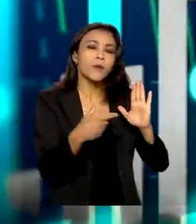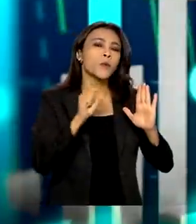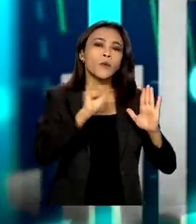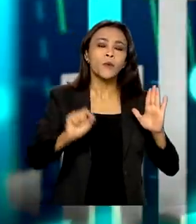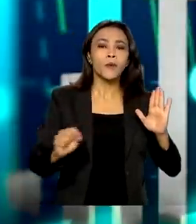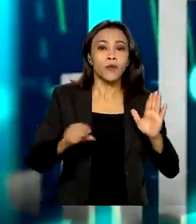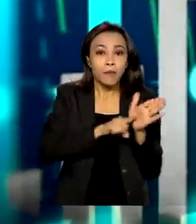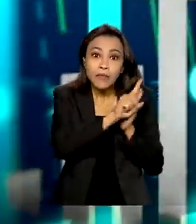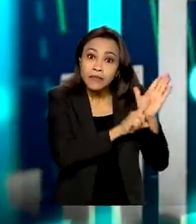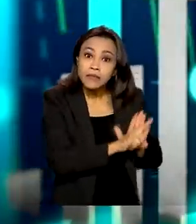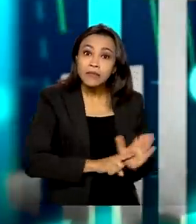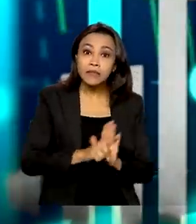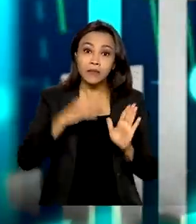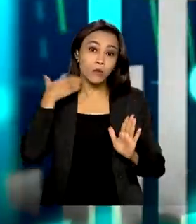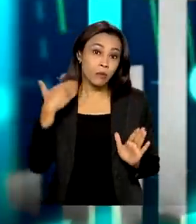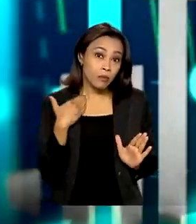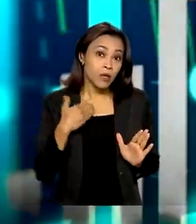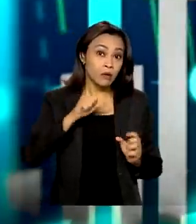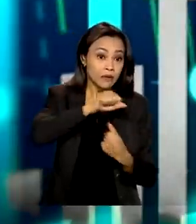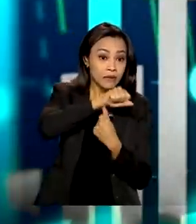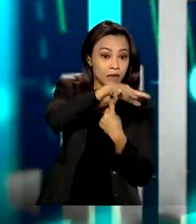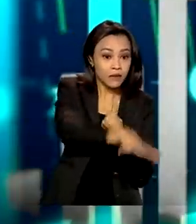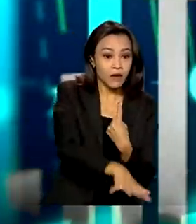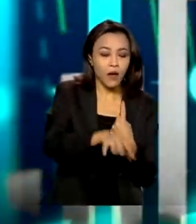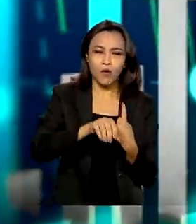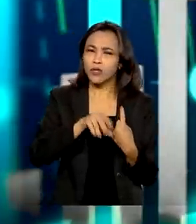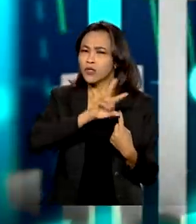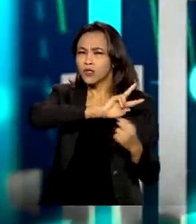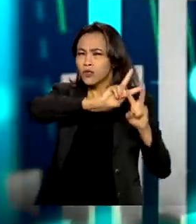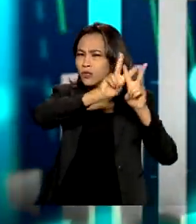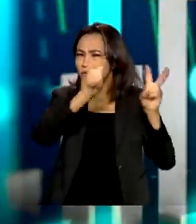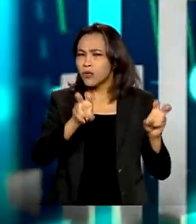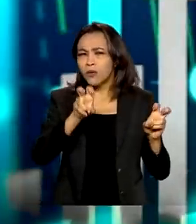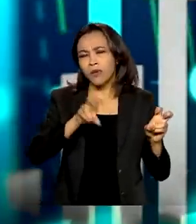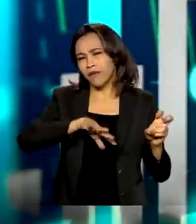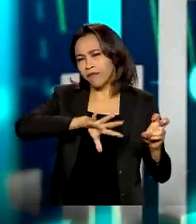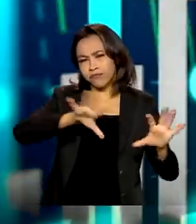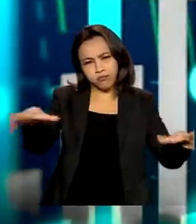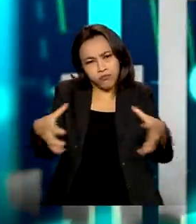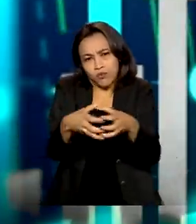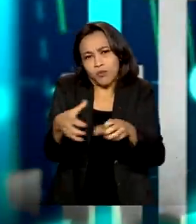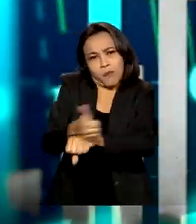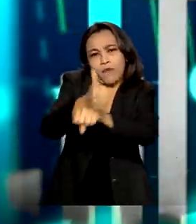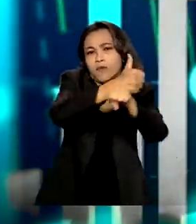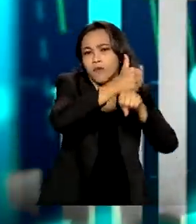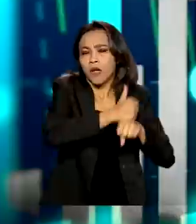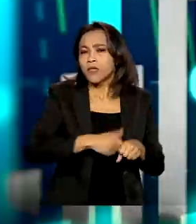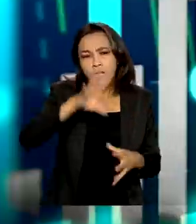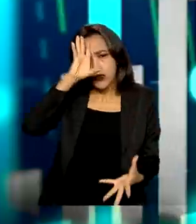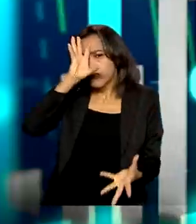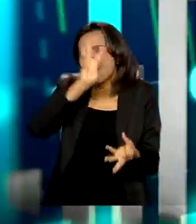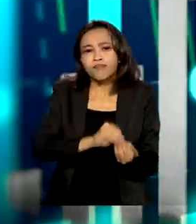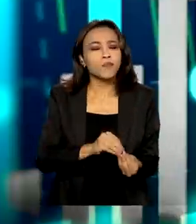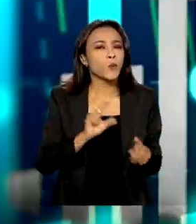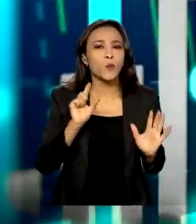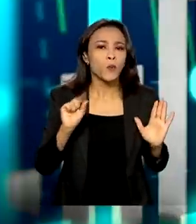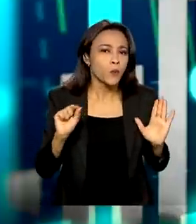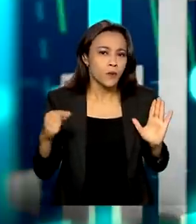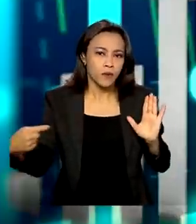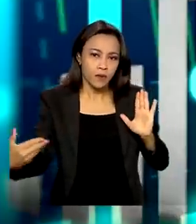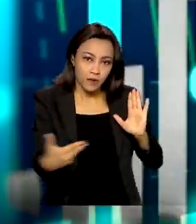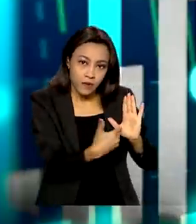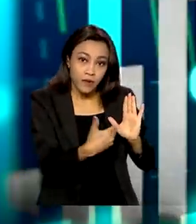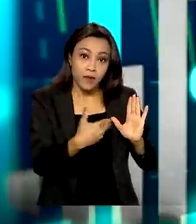com os analistas de finanças, de investimento de todo o Brasil, mais de 100 analistas. Então, o que eles concluíram? Na